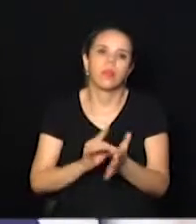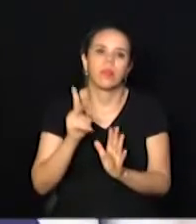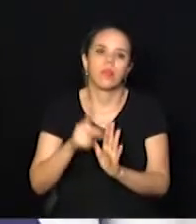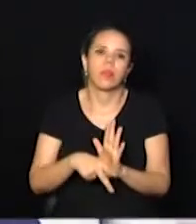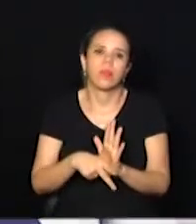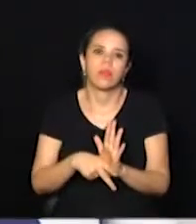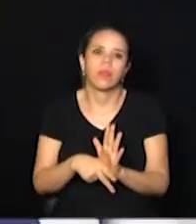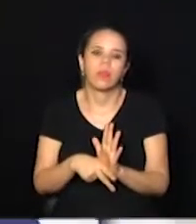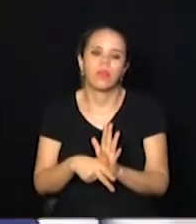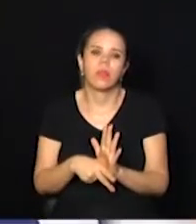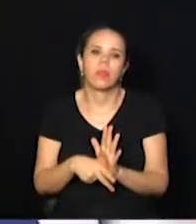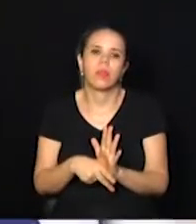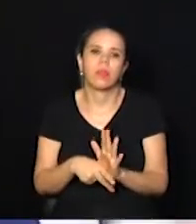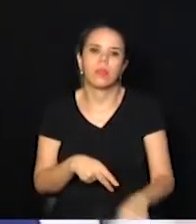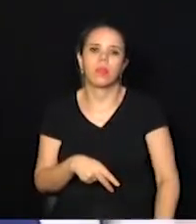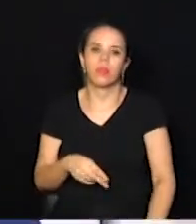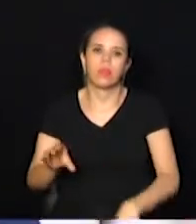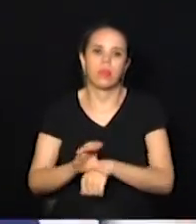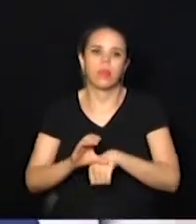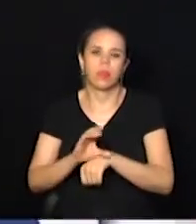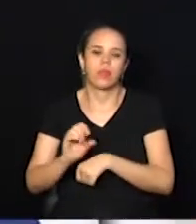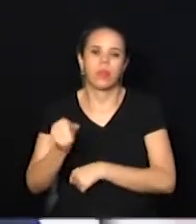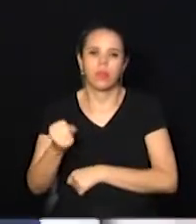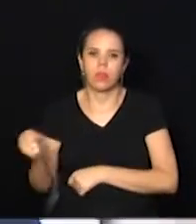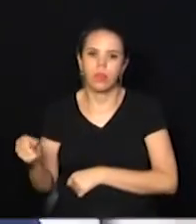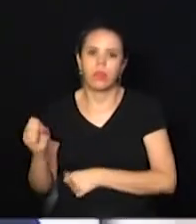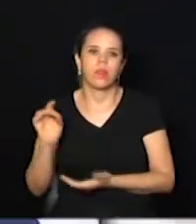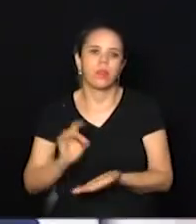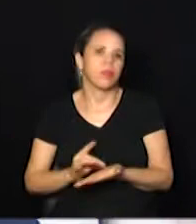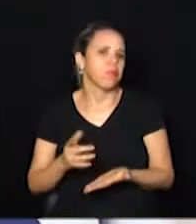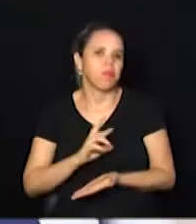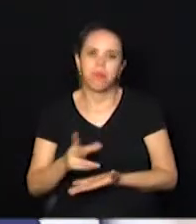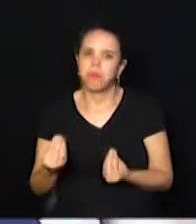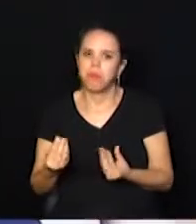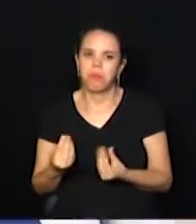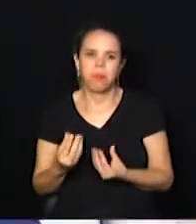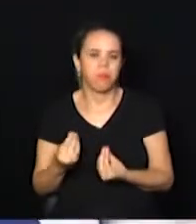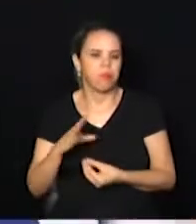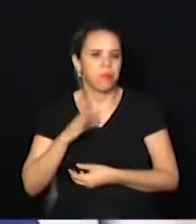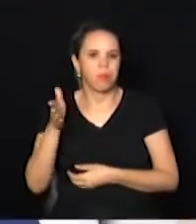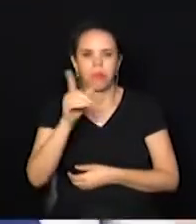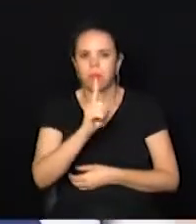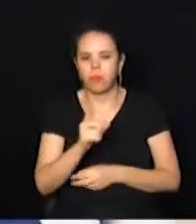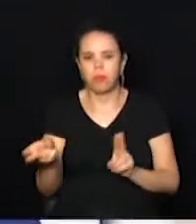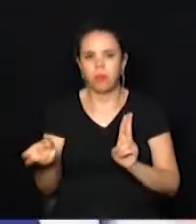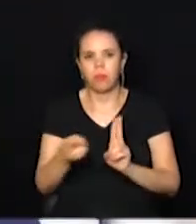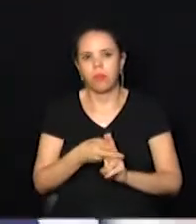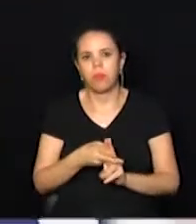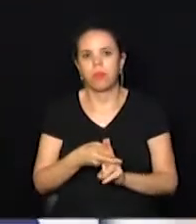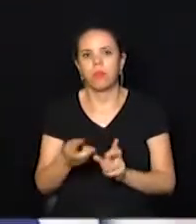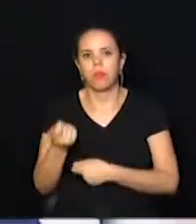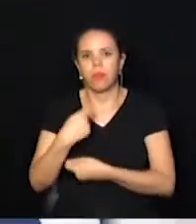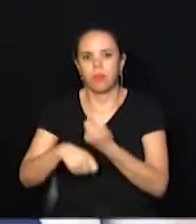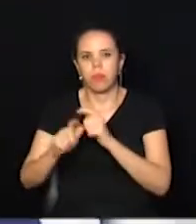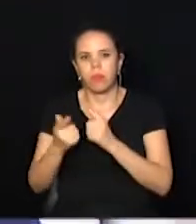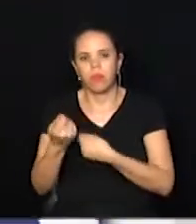foi consolidado lá na Constituição de 88 em algo concreto. E não foram muitas as cidades, porque o SUS é gerido e organizado